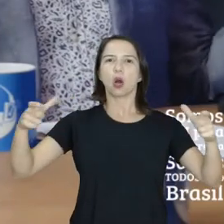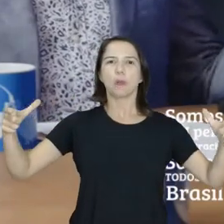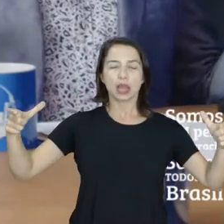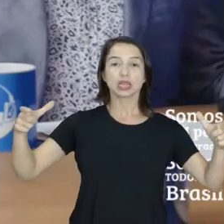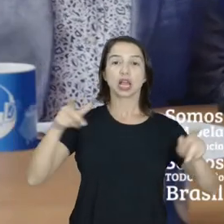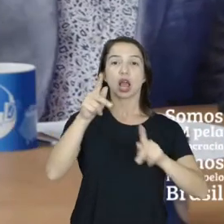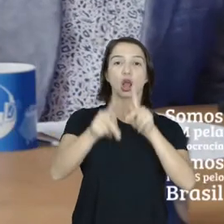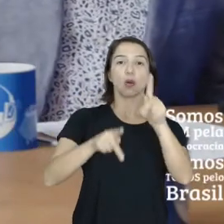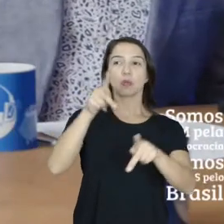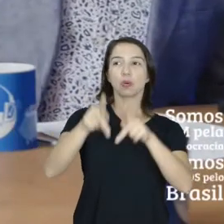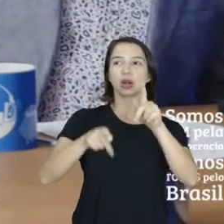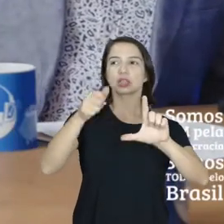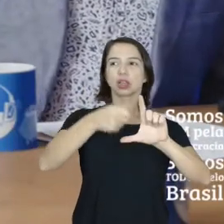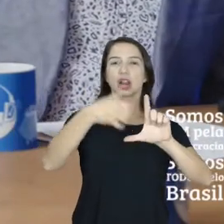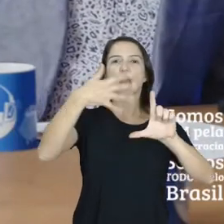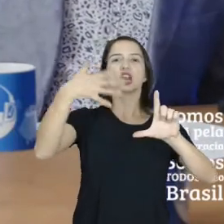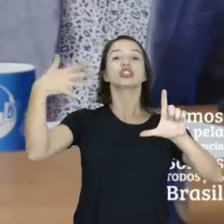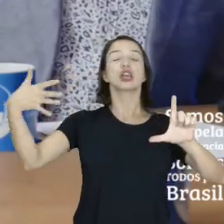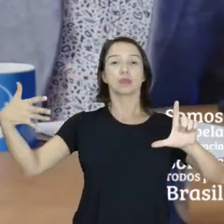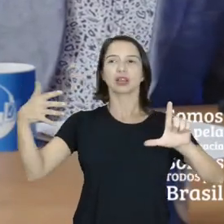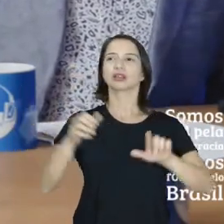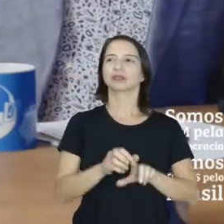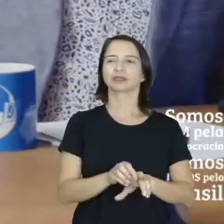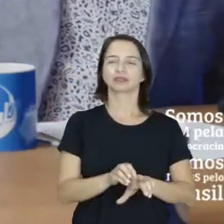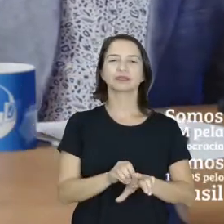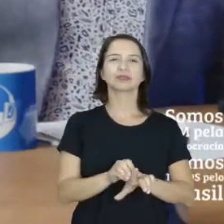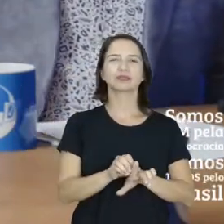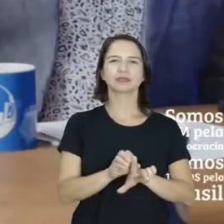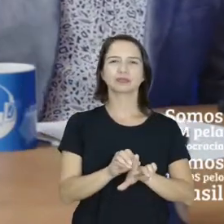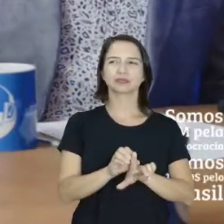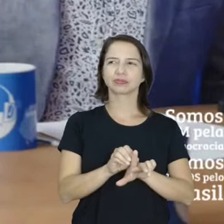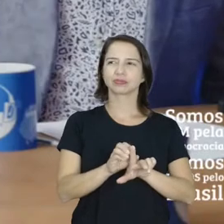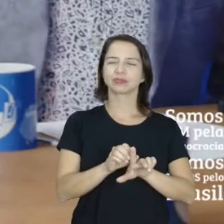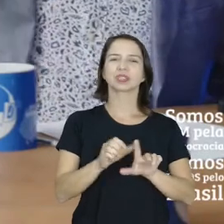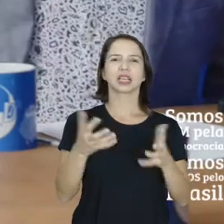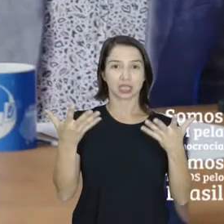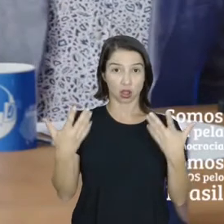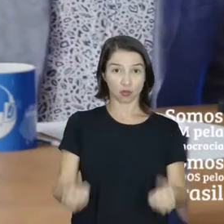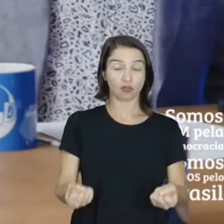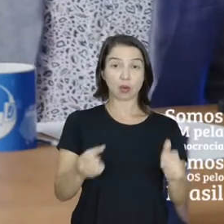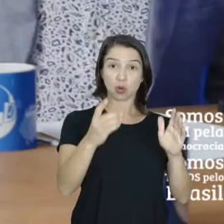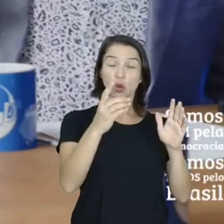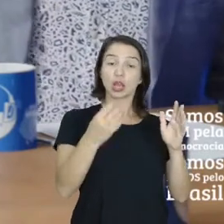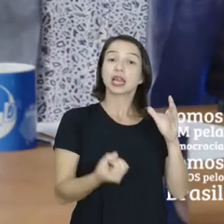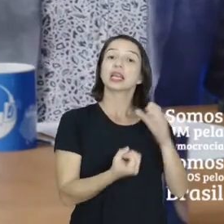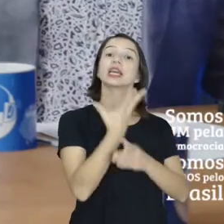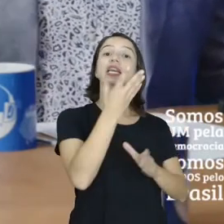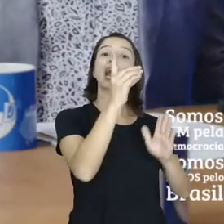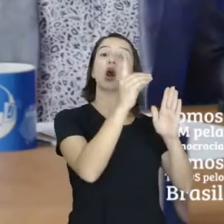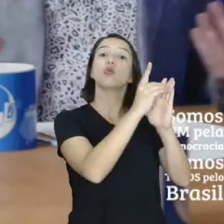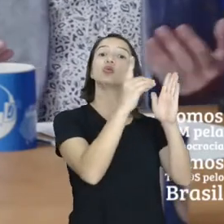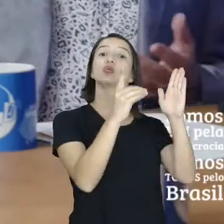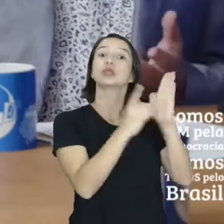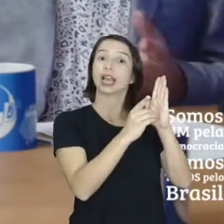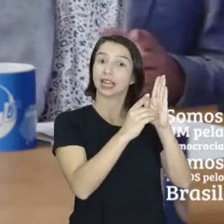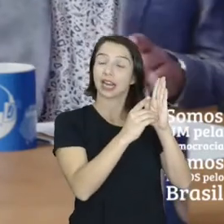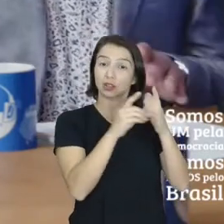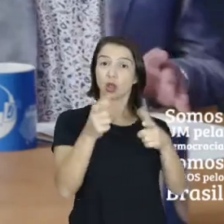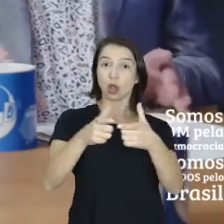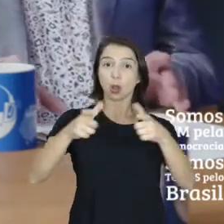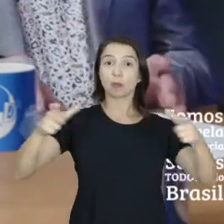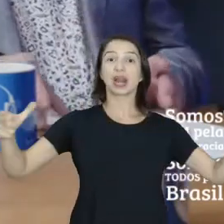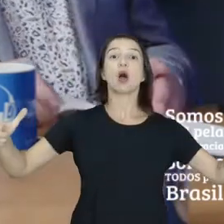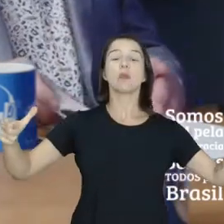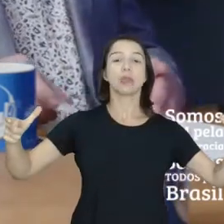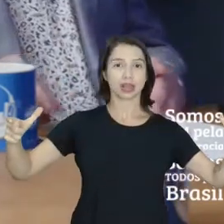população LGBTQIA+, porque se não se reproduz, assim, né? Então vamos fazer um decreto. E botar... Decreta, a partir de hoje todo mundo é